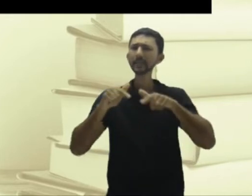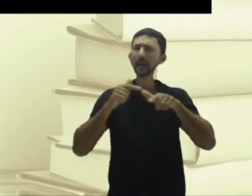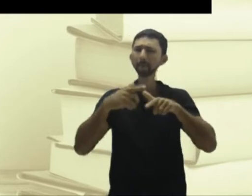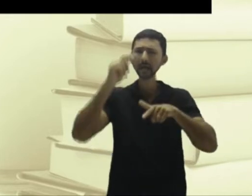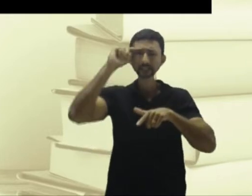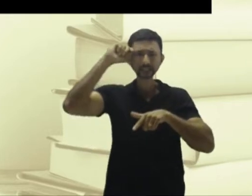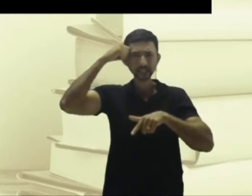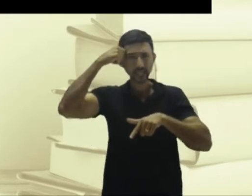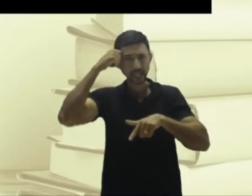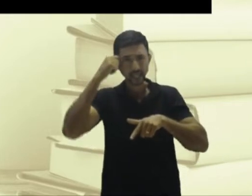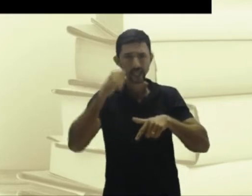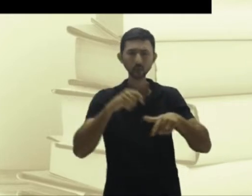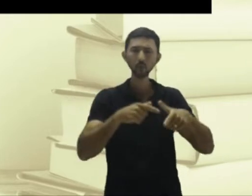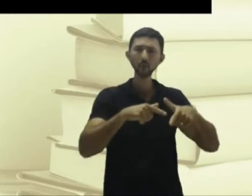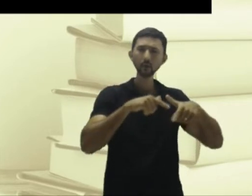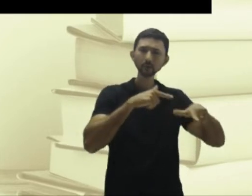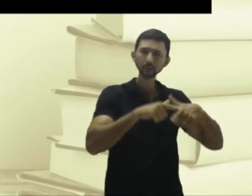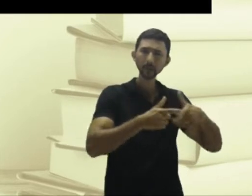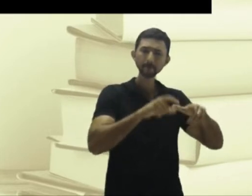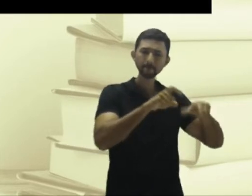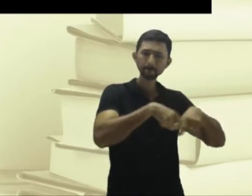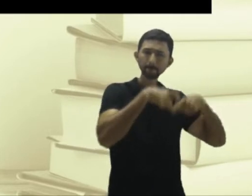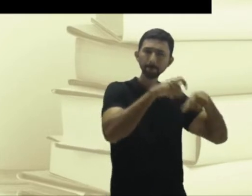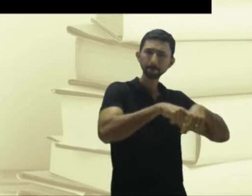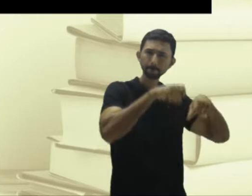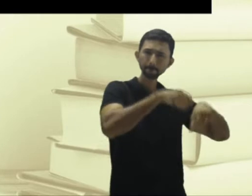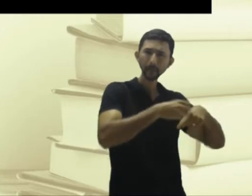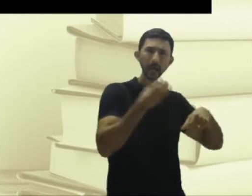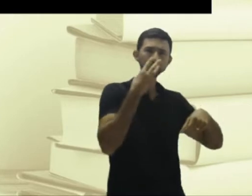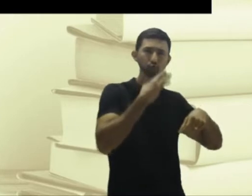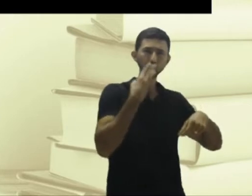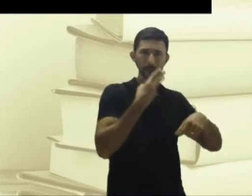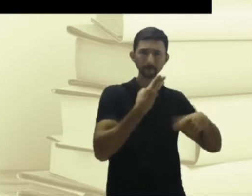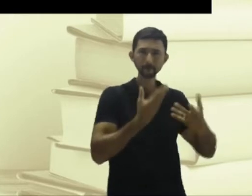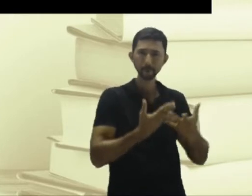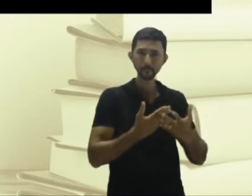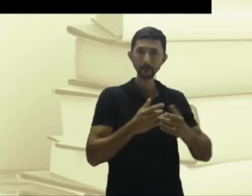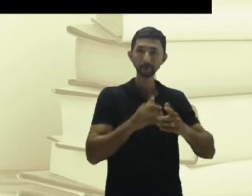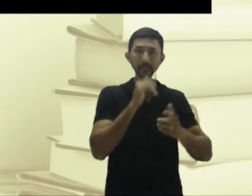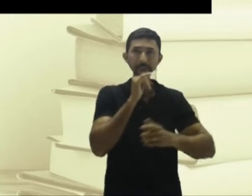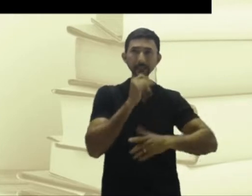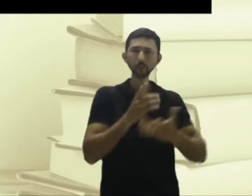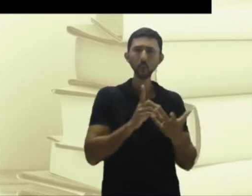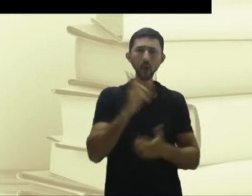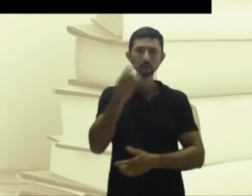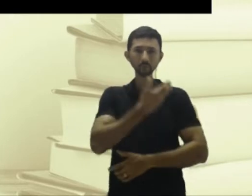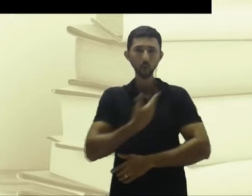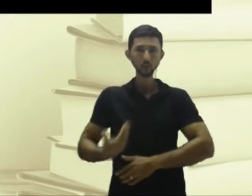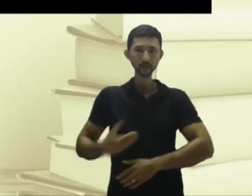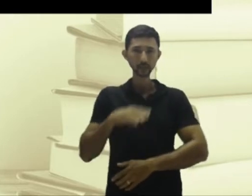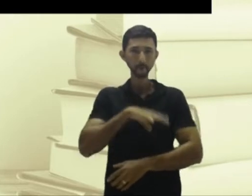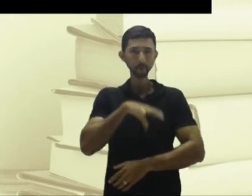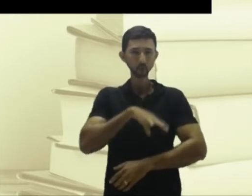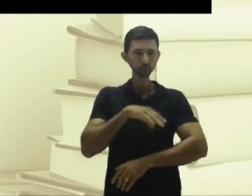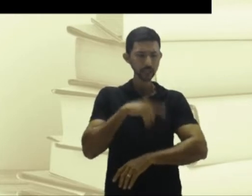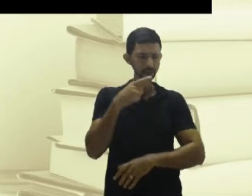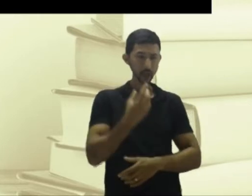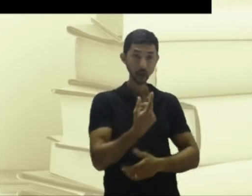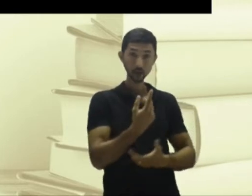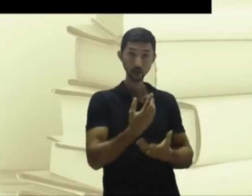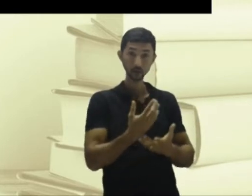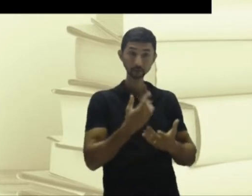negra nos engenhos de produção de açúcar. Porque o governo português deu, de fato, grande